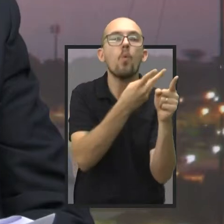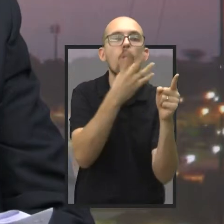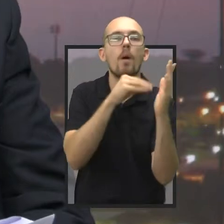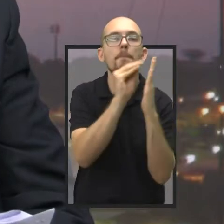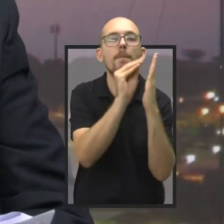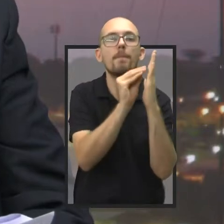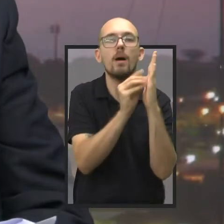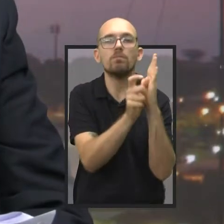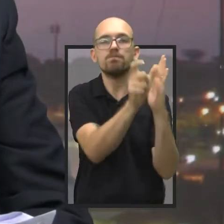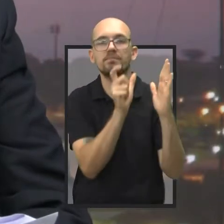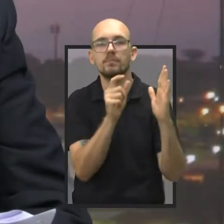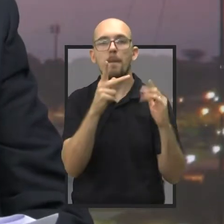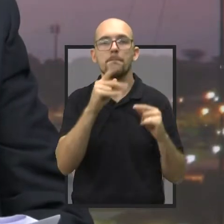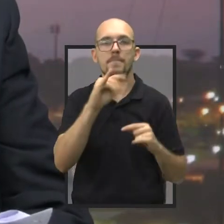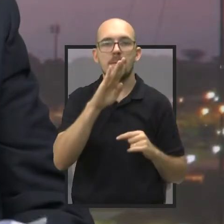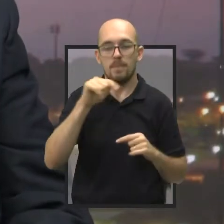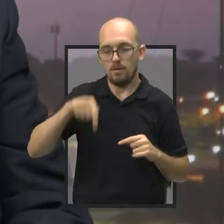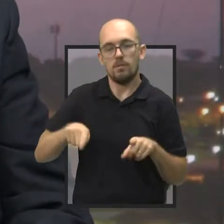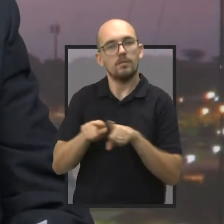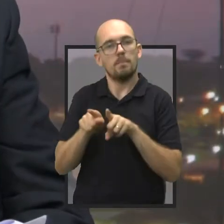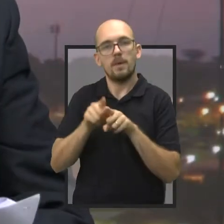e através do PIB é que são